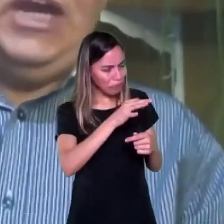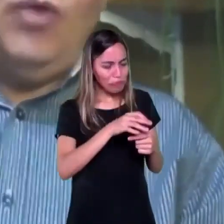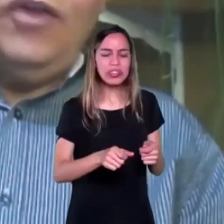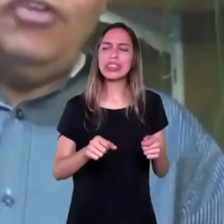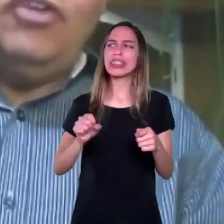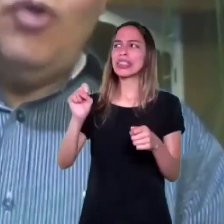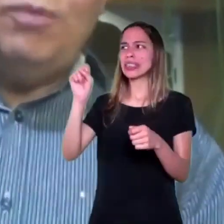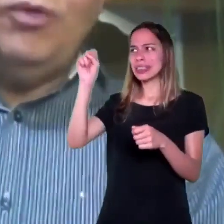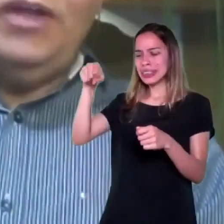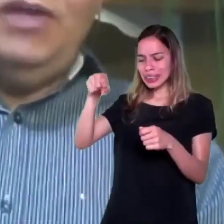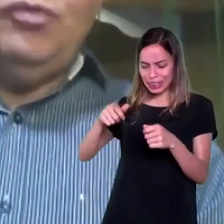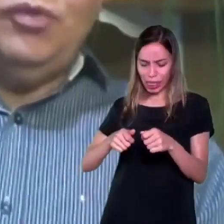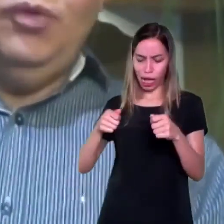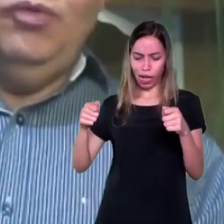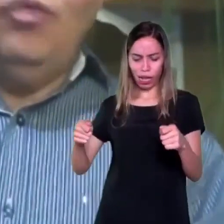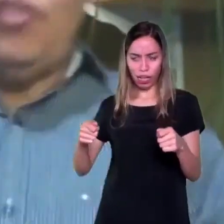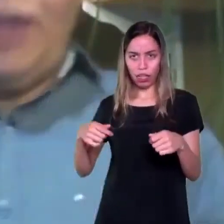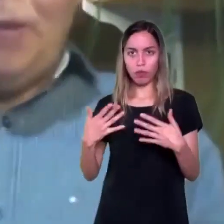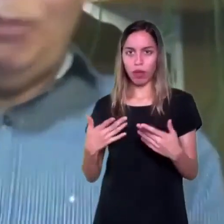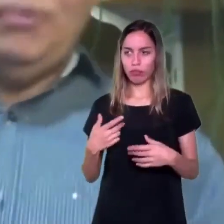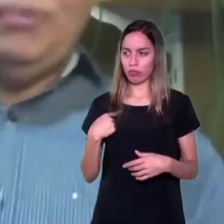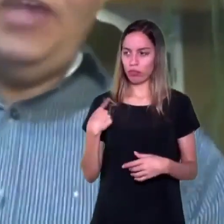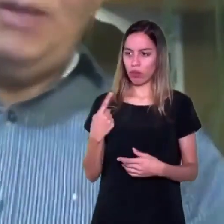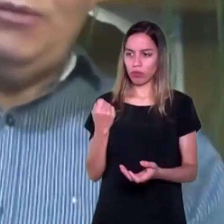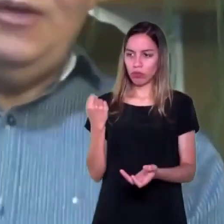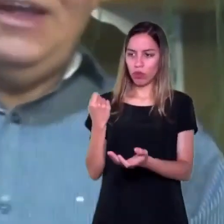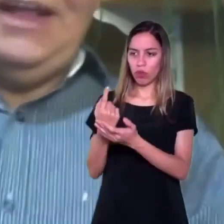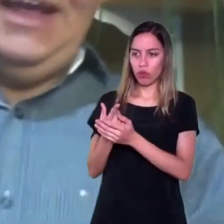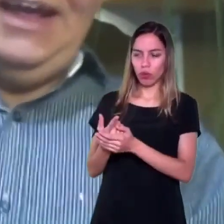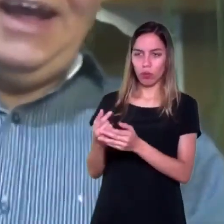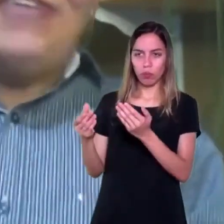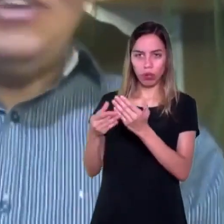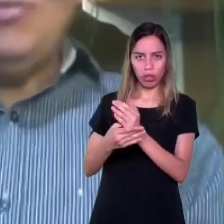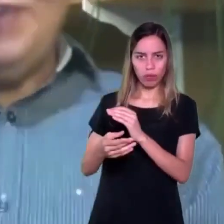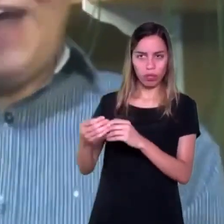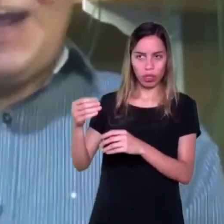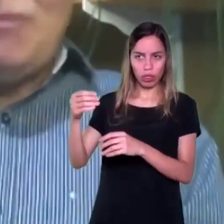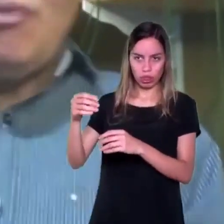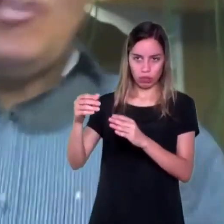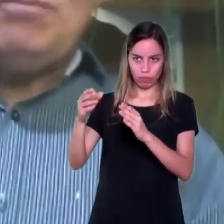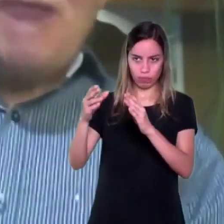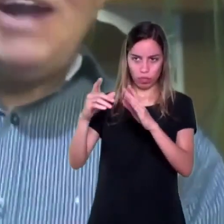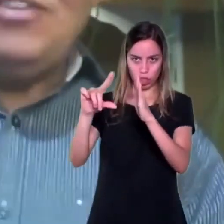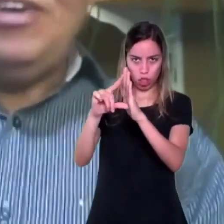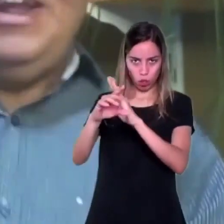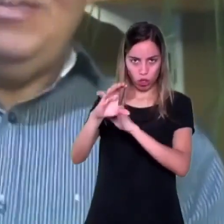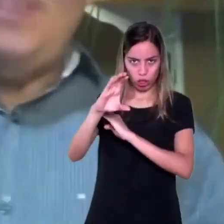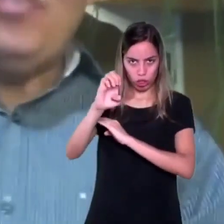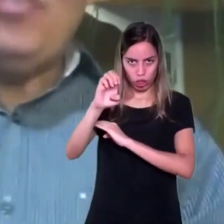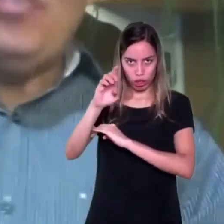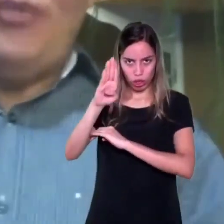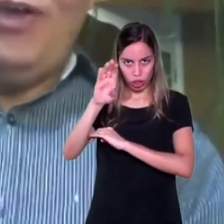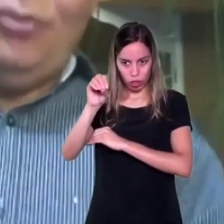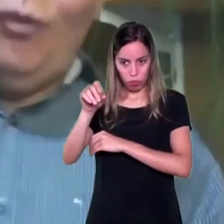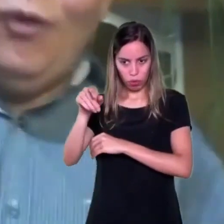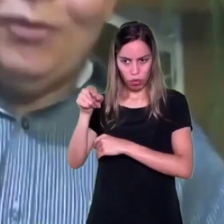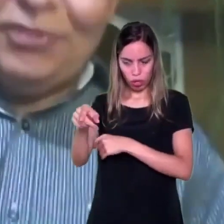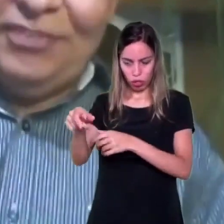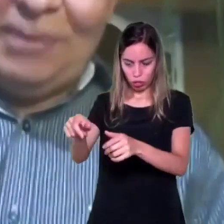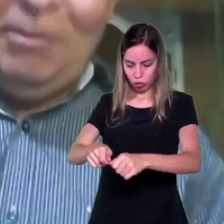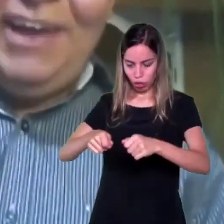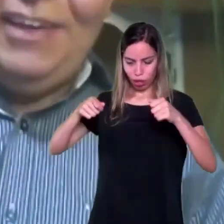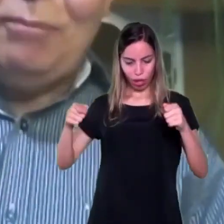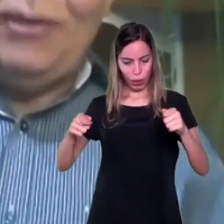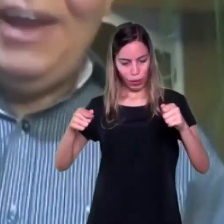Isso. E quando a gente compra um livro no sebo, por exemplo, a gente acaba fazendo parte da história do